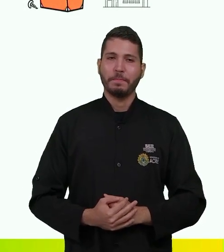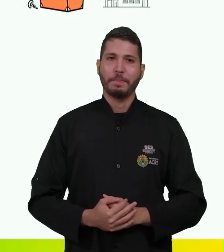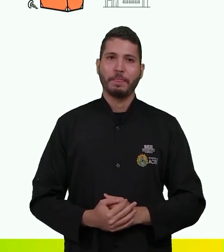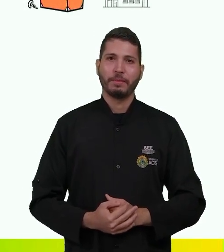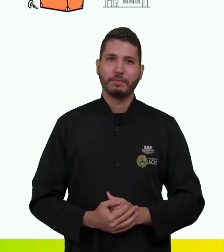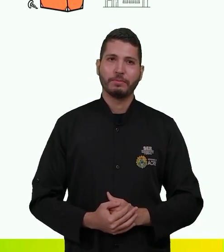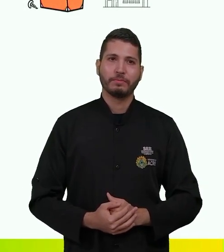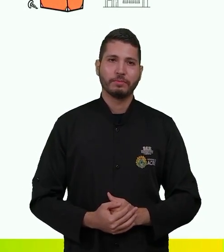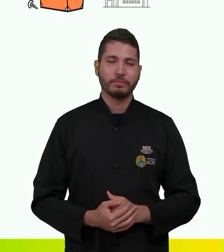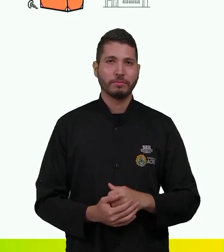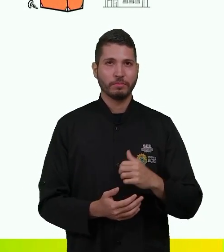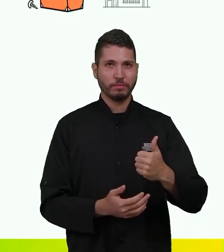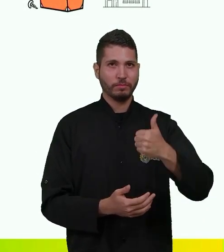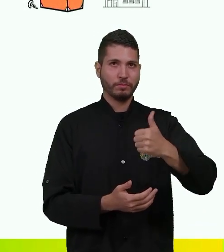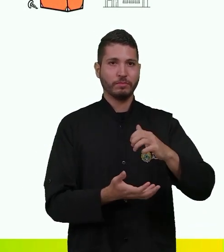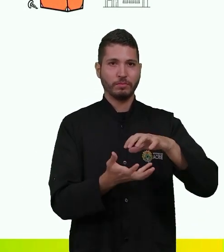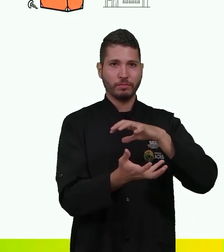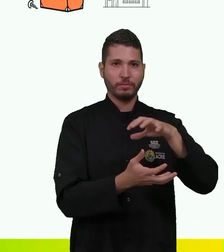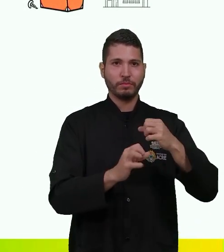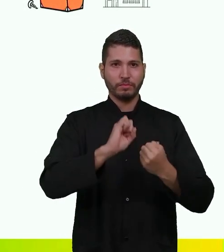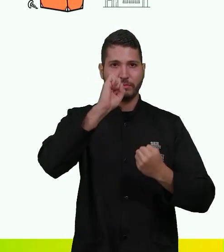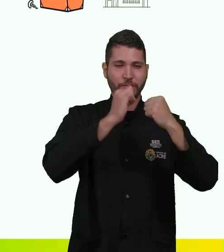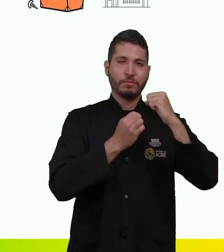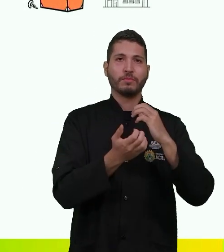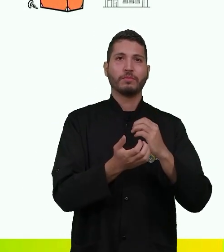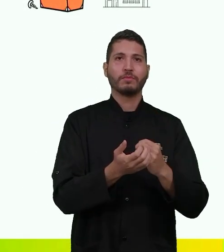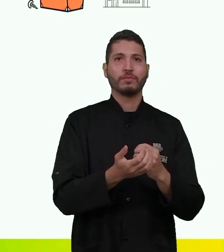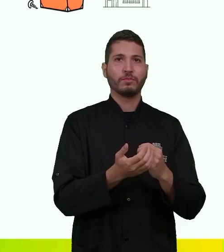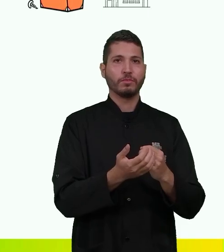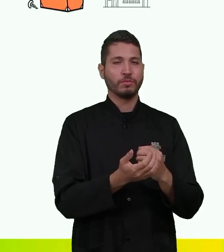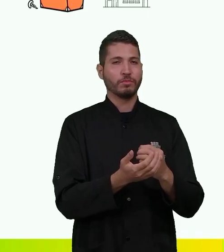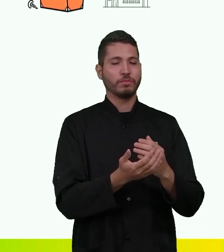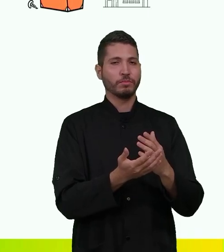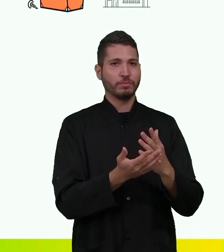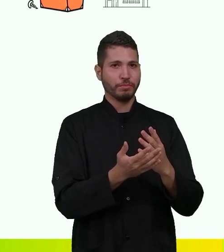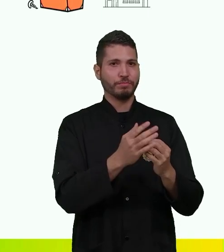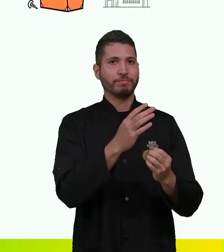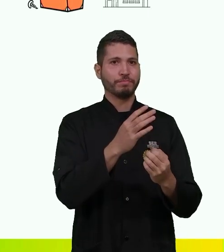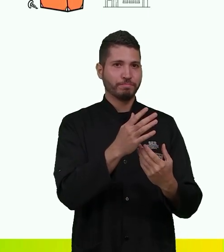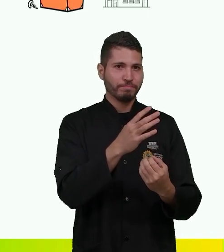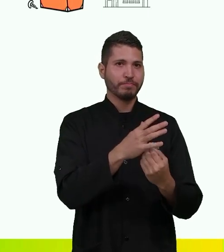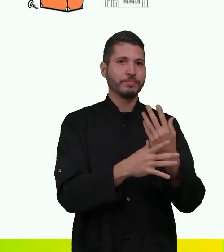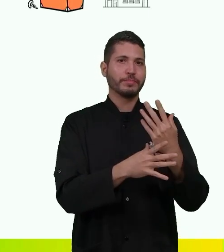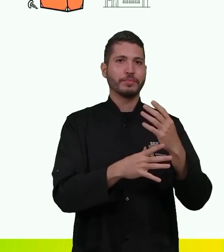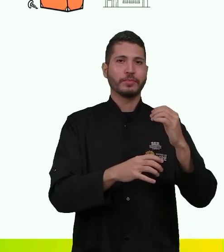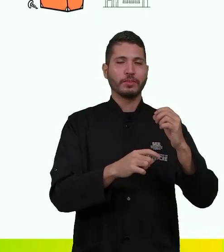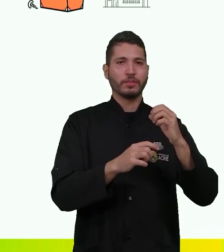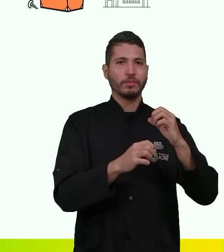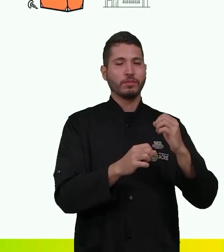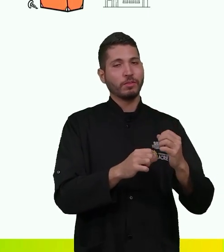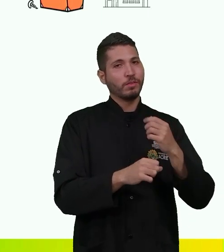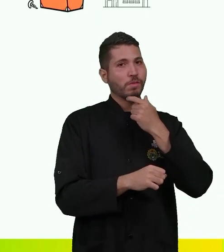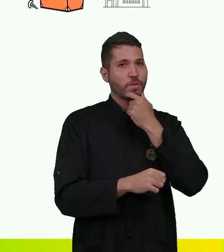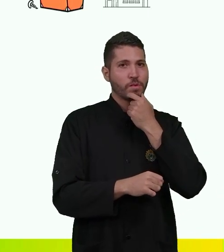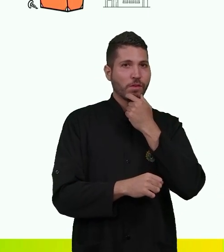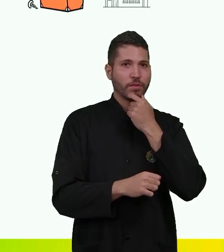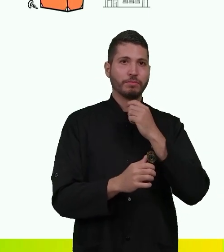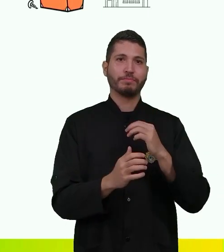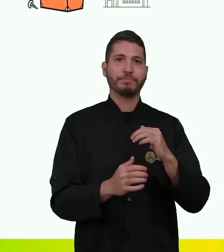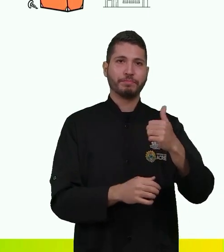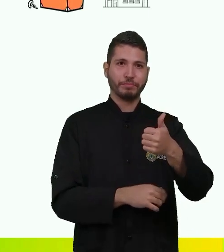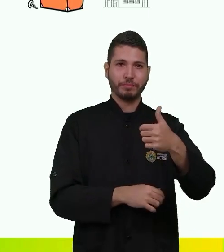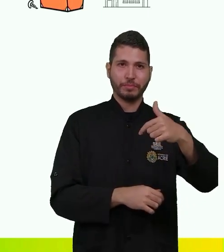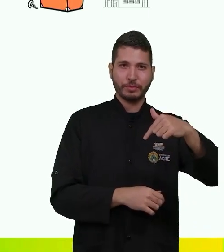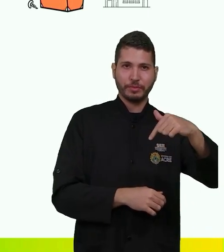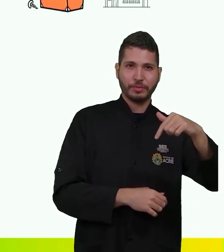a primeira Revolução Industrial ela iniciou na Inglaterra entre 1760 e